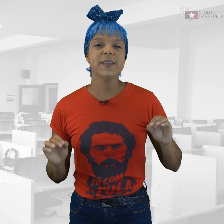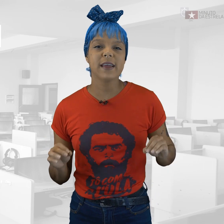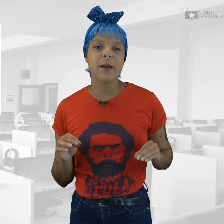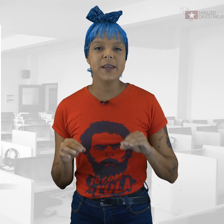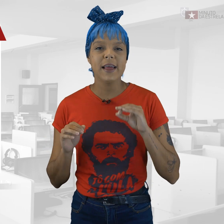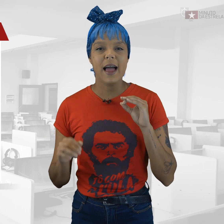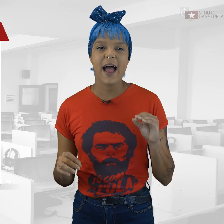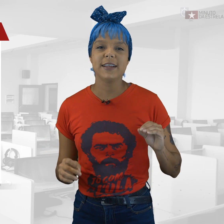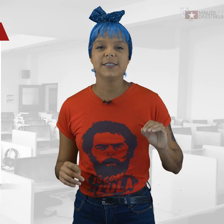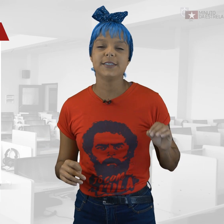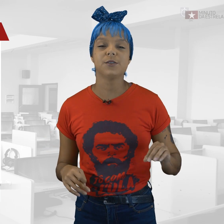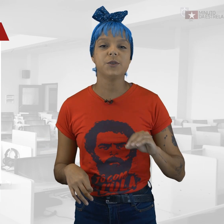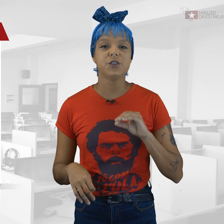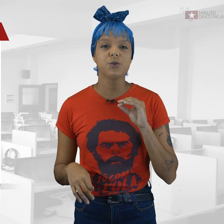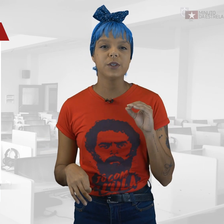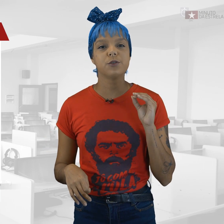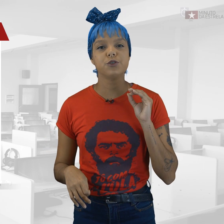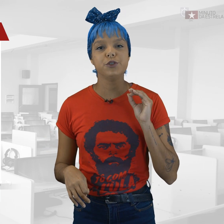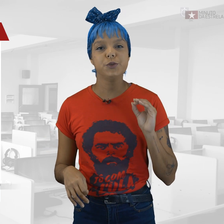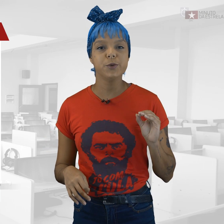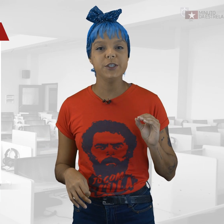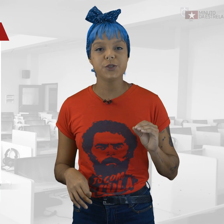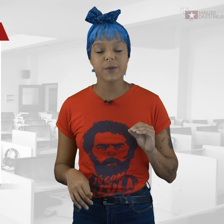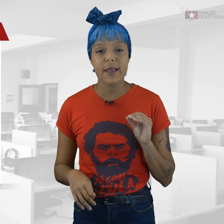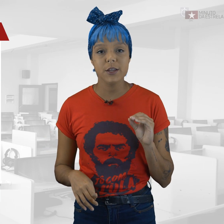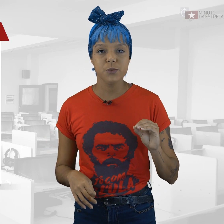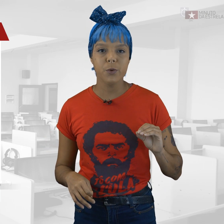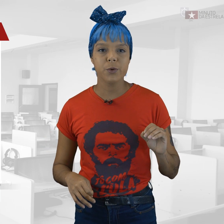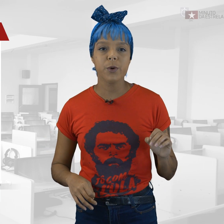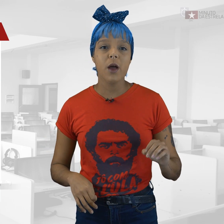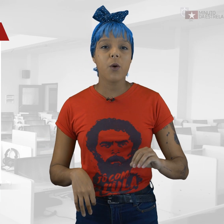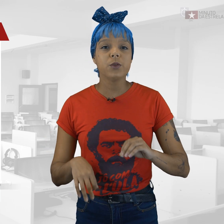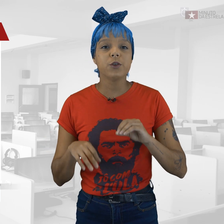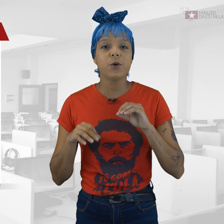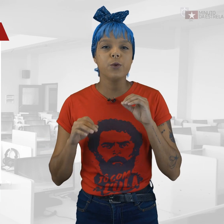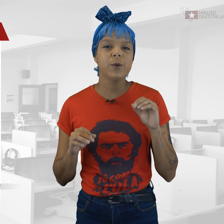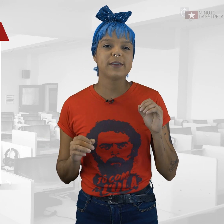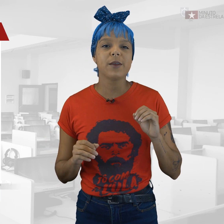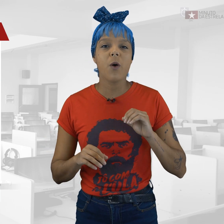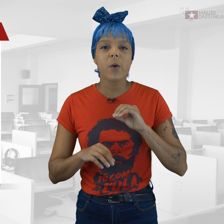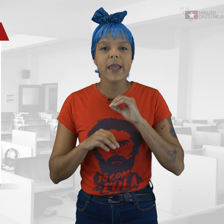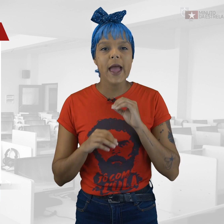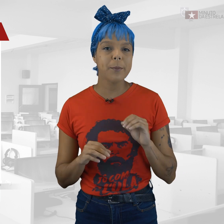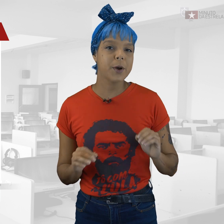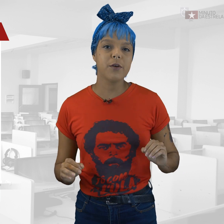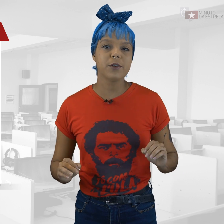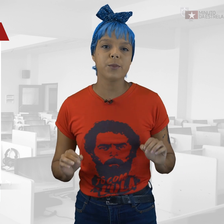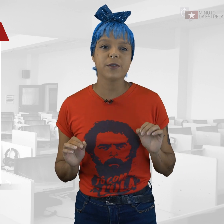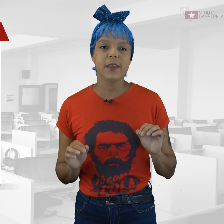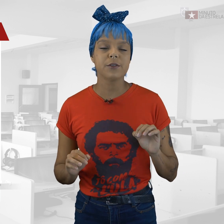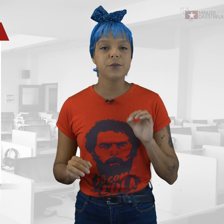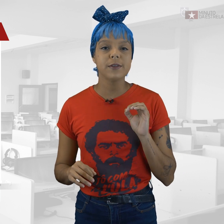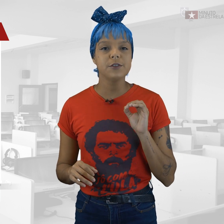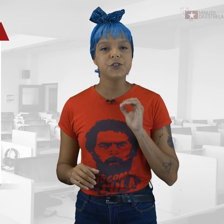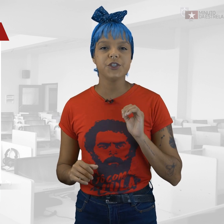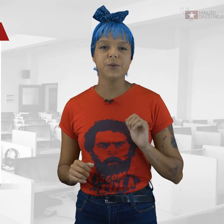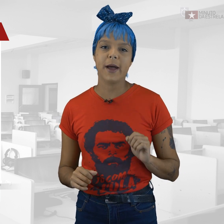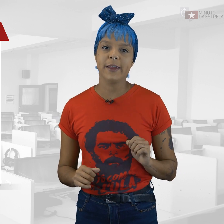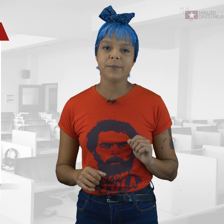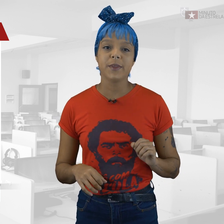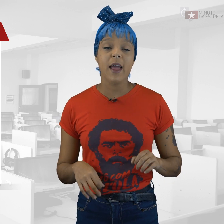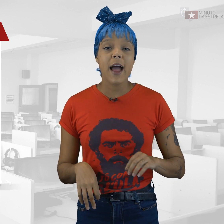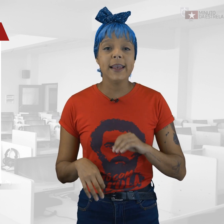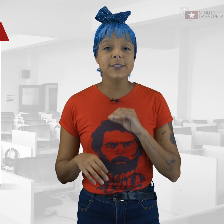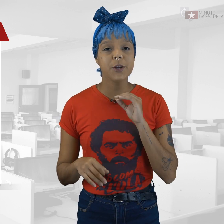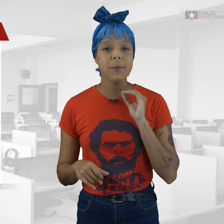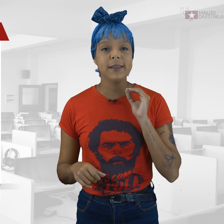A juíza Gabriela Hardit, substituta do juiz político Sérgio Moro, condenou Lula sem qualquer prova no processo do sítio de